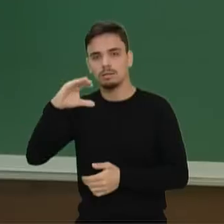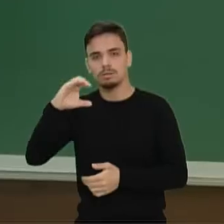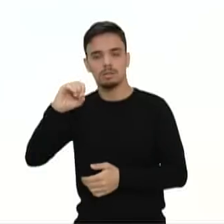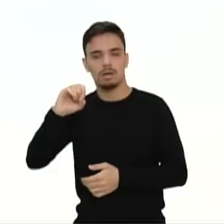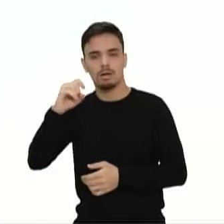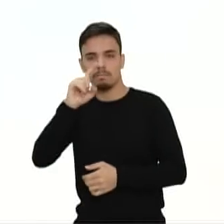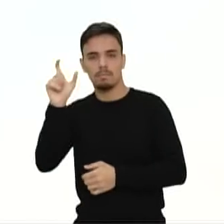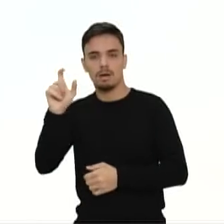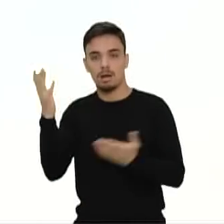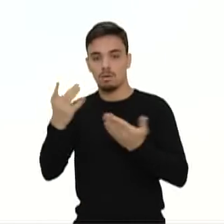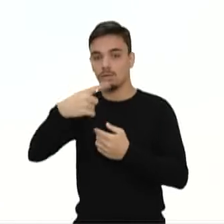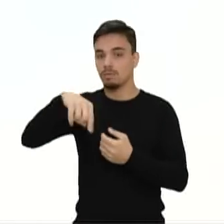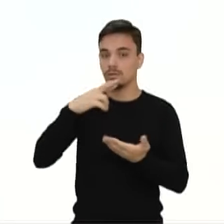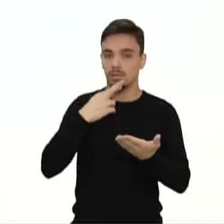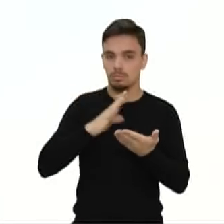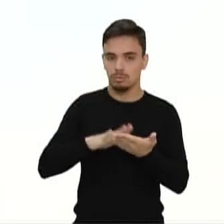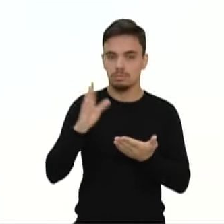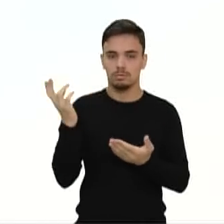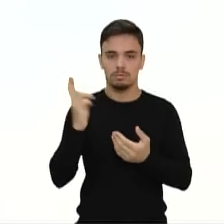vocês.